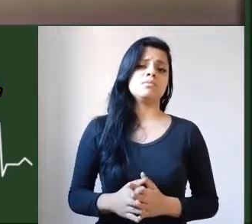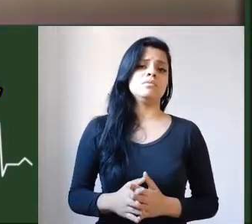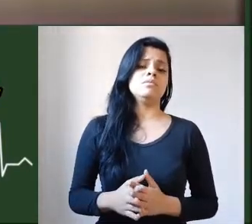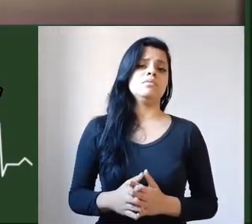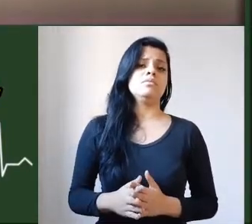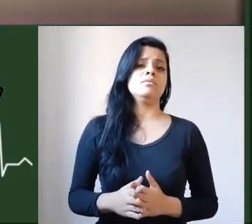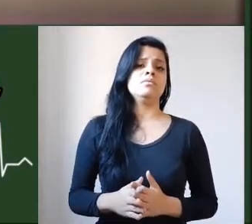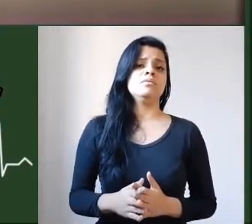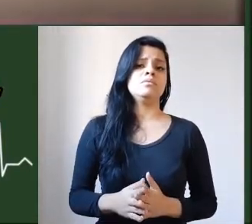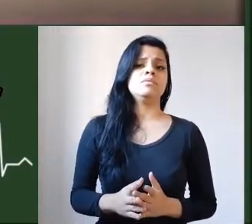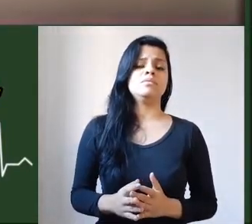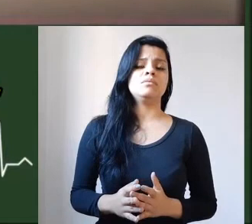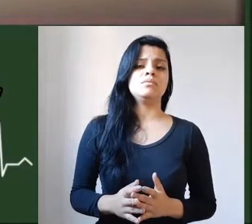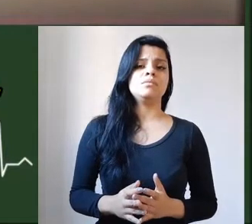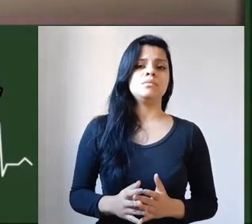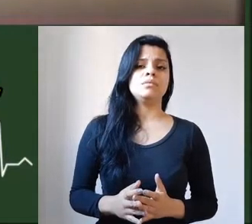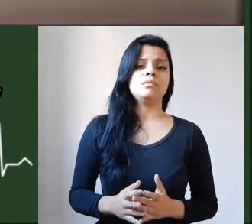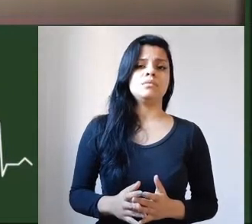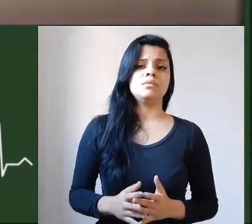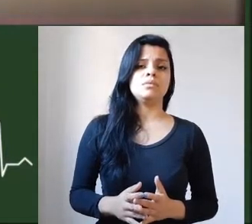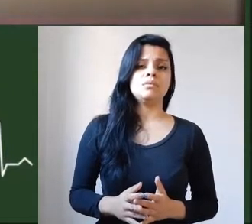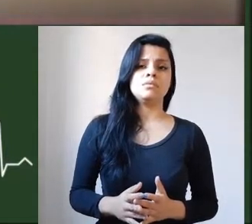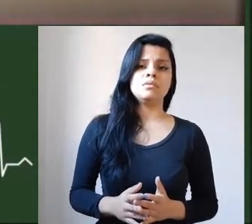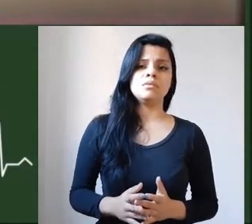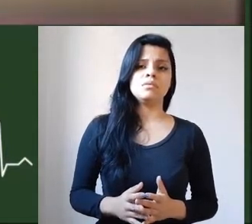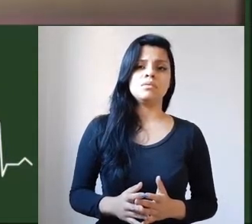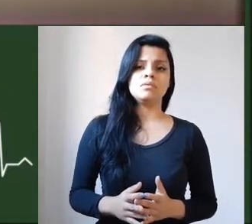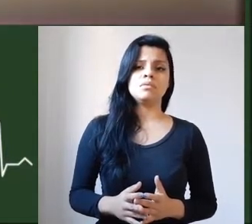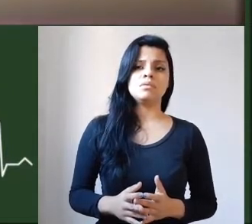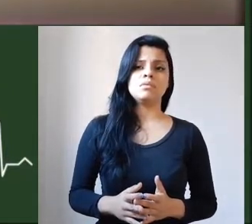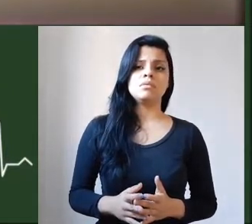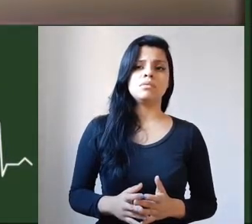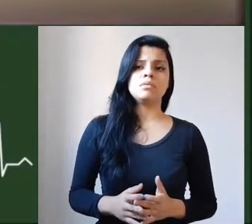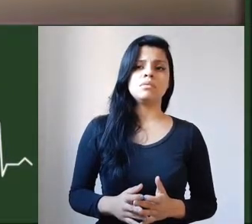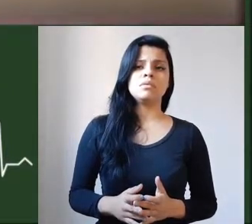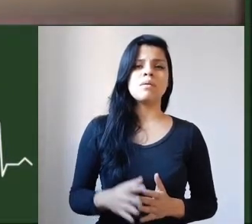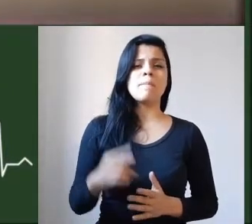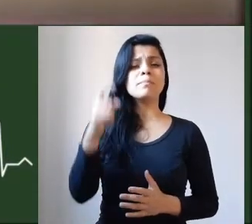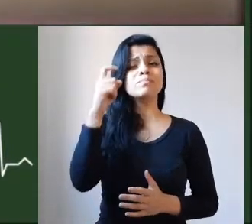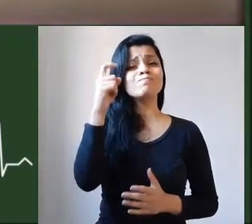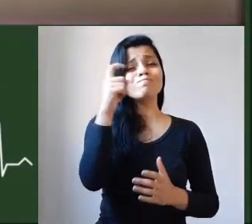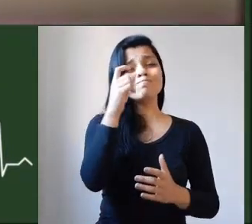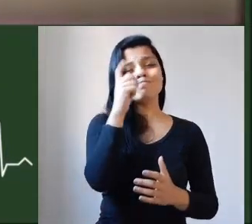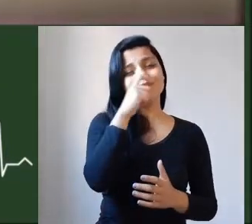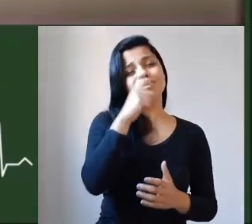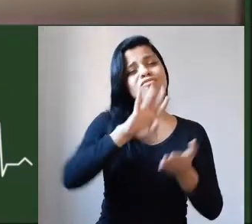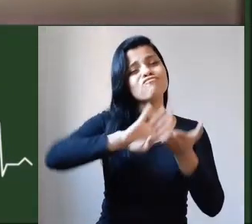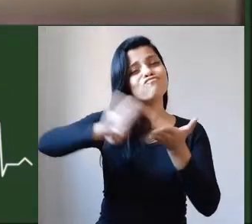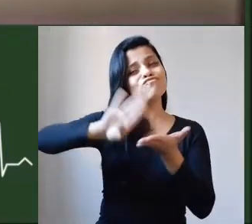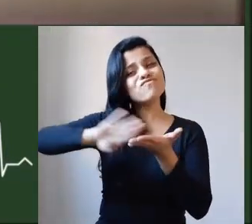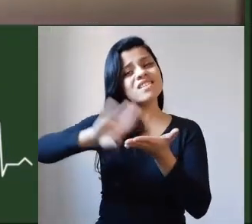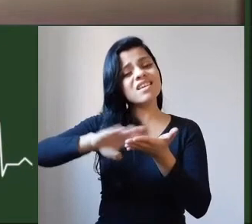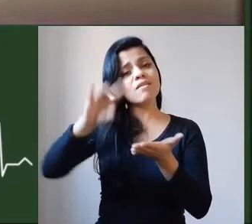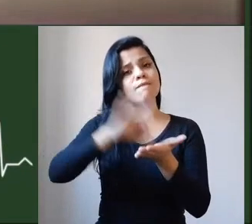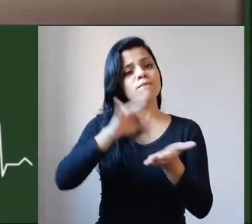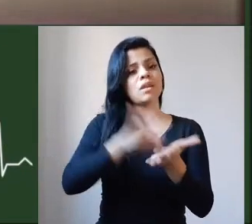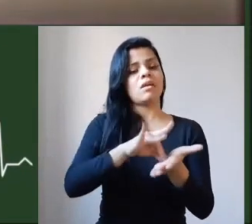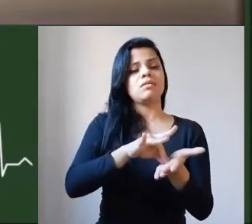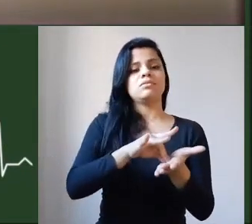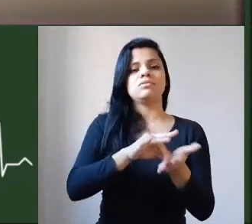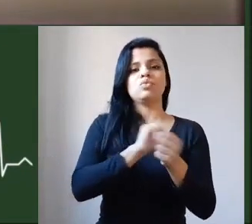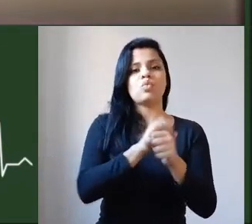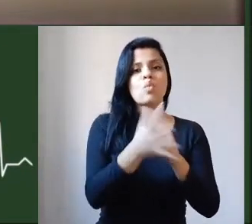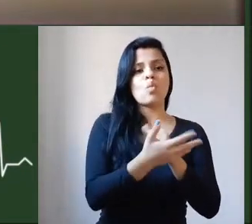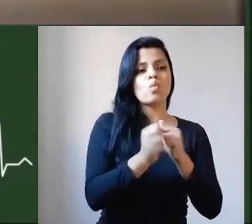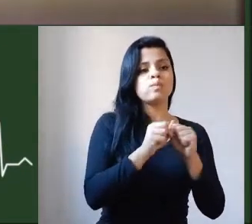o número total de casos, porque isso é algo, na opinião do nosso governo, algo que é só para a mídia,